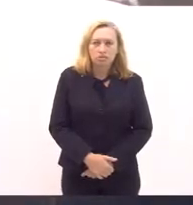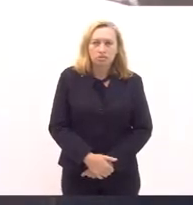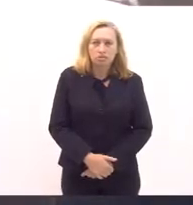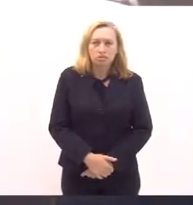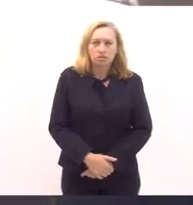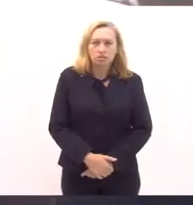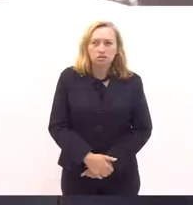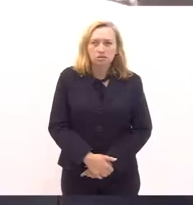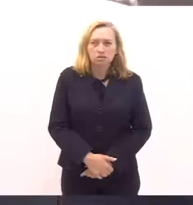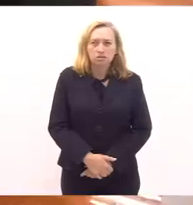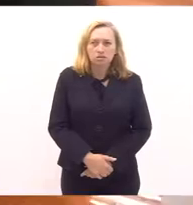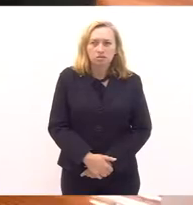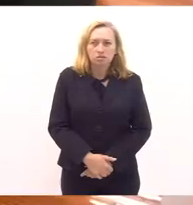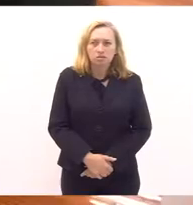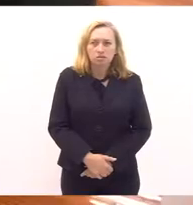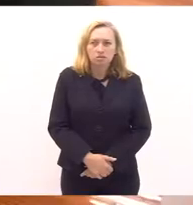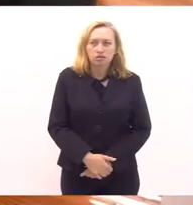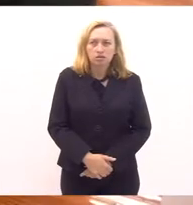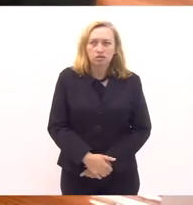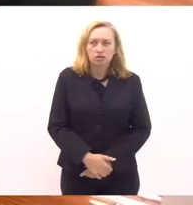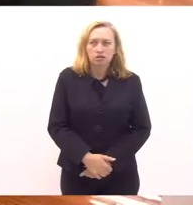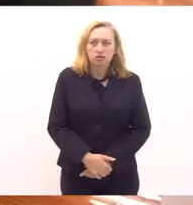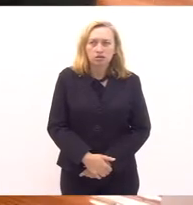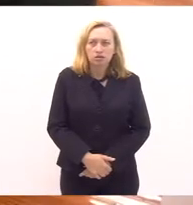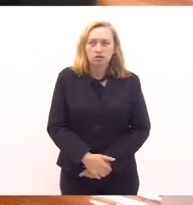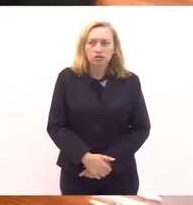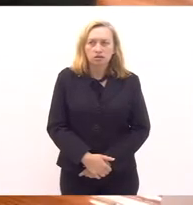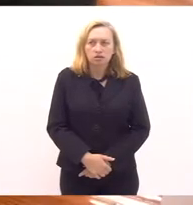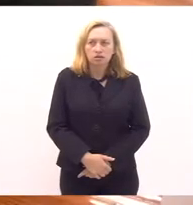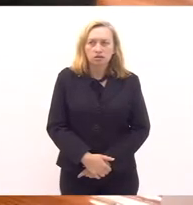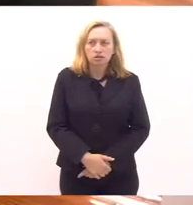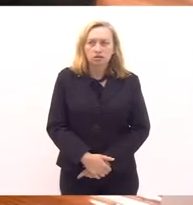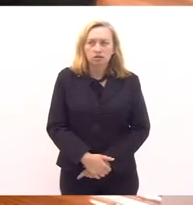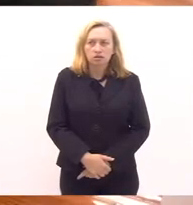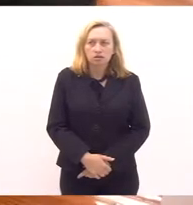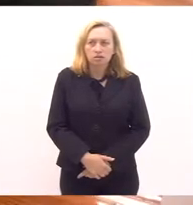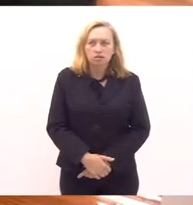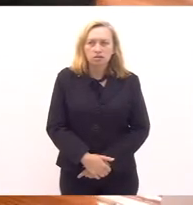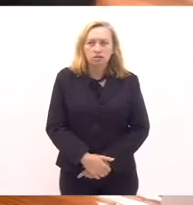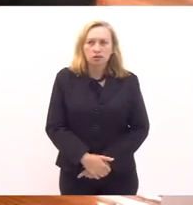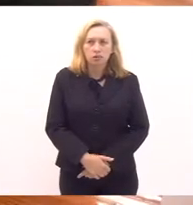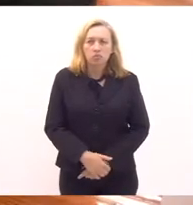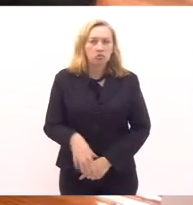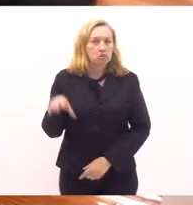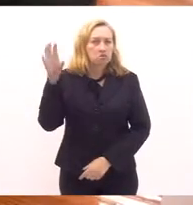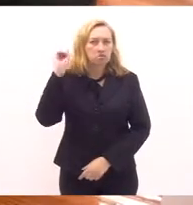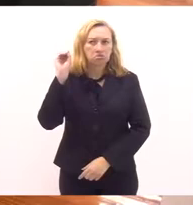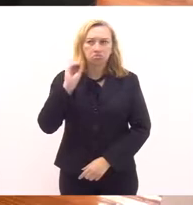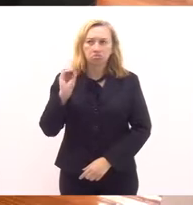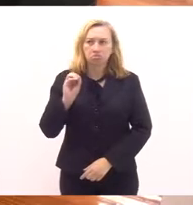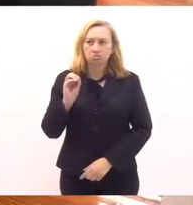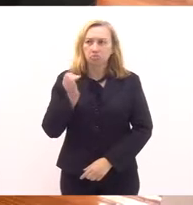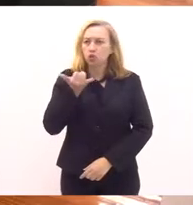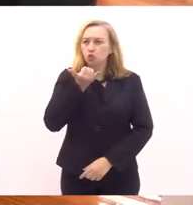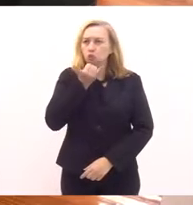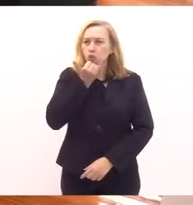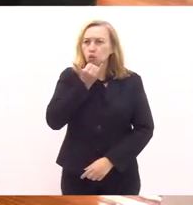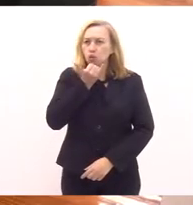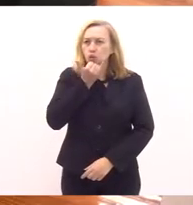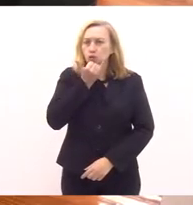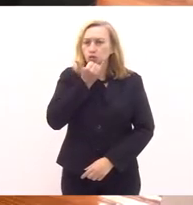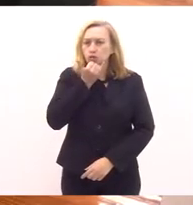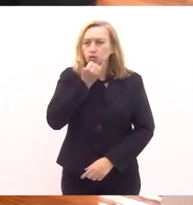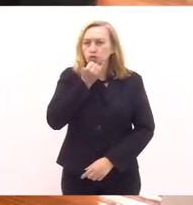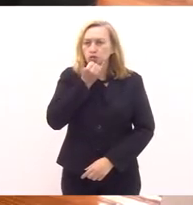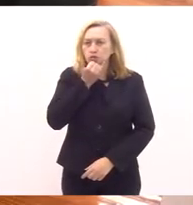aí, tio! Posso varrer aqui, senhor? Deixa que eu cuido do carro, viu? Minha patroa chamou. Se a